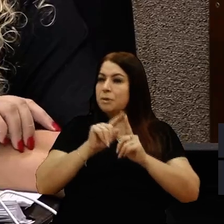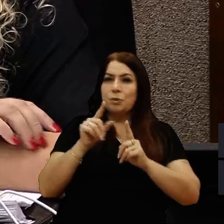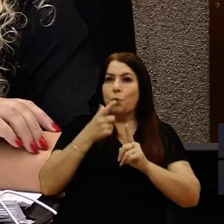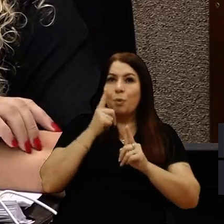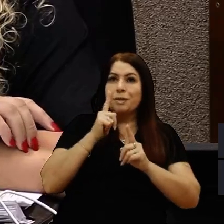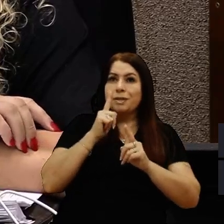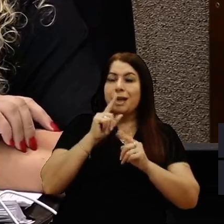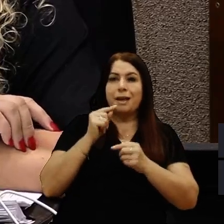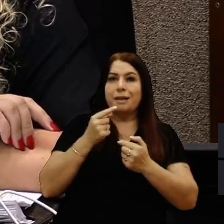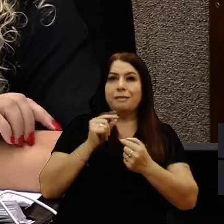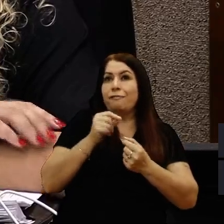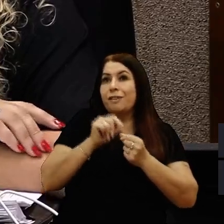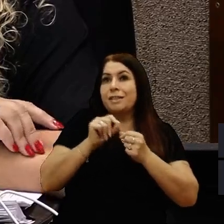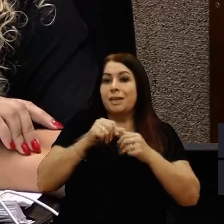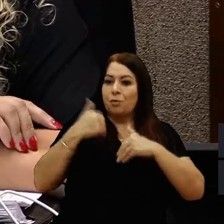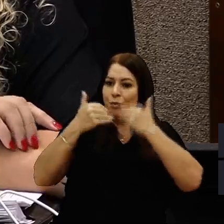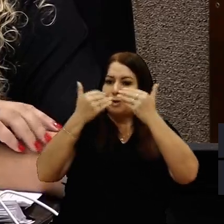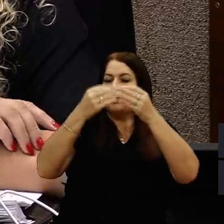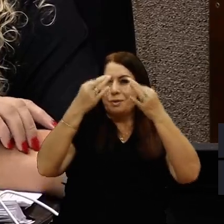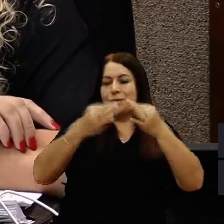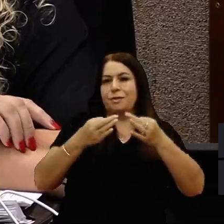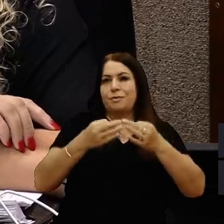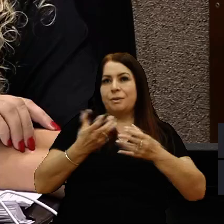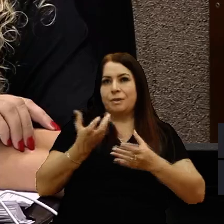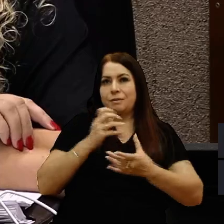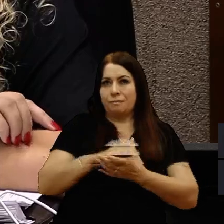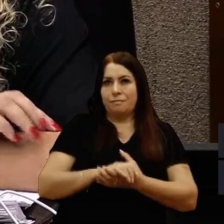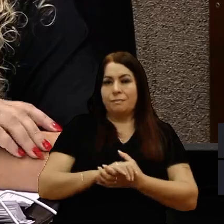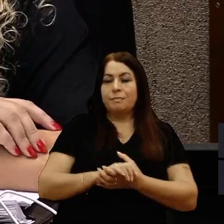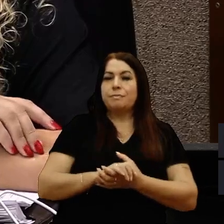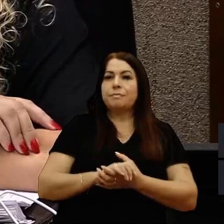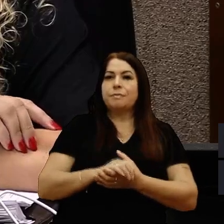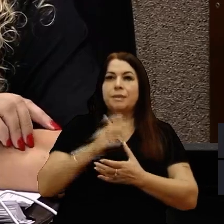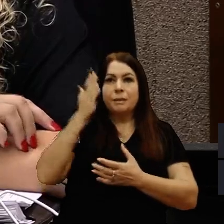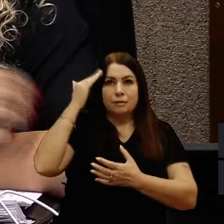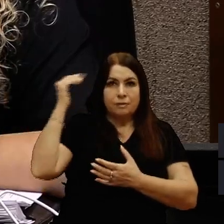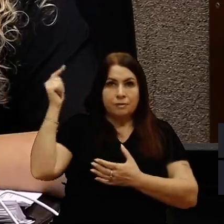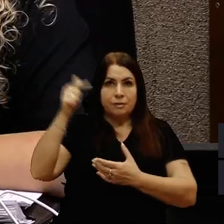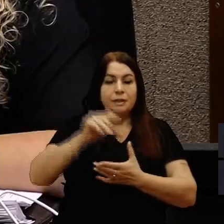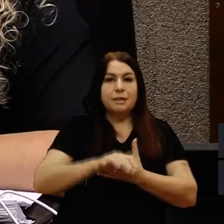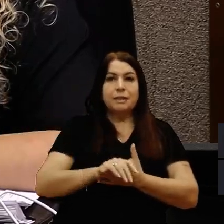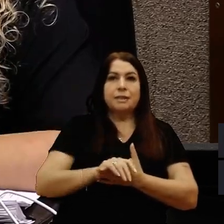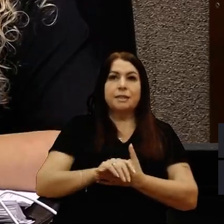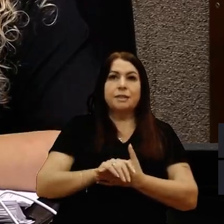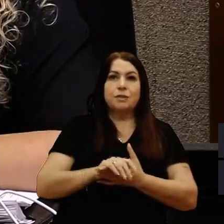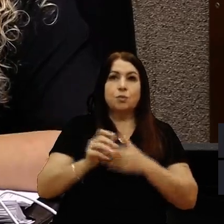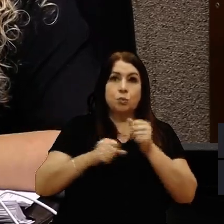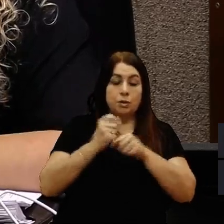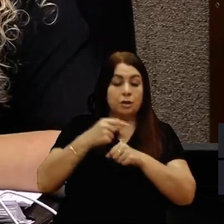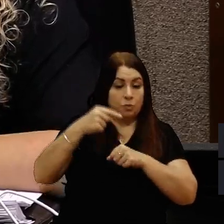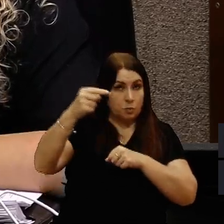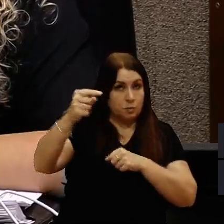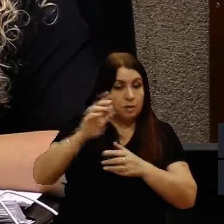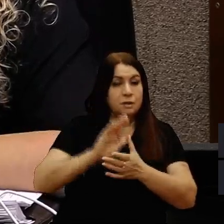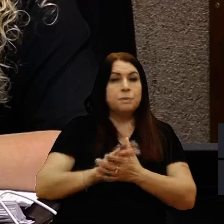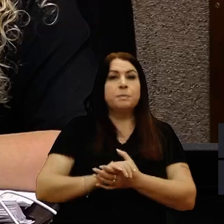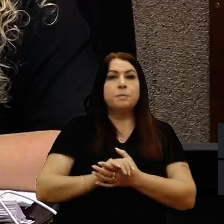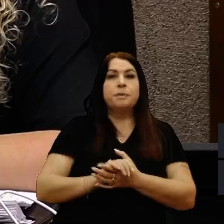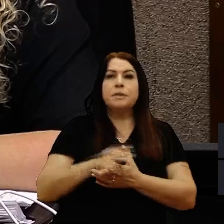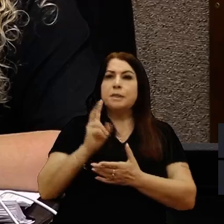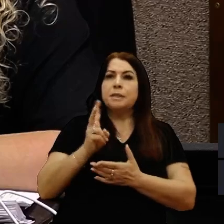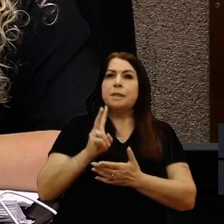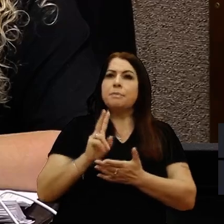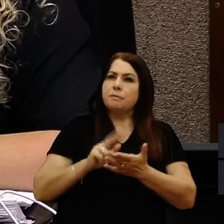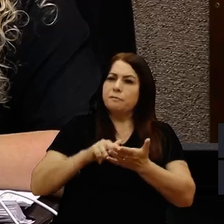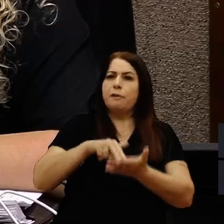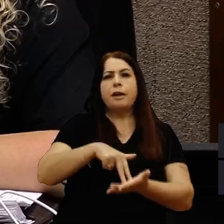consegue alcançar o êxito que a gente deseja. Então eu lhe desejo sucesso nos anos que hão de vir, sempre em frente,